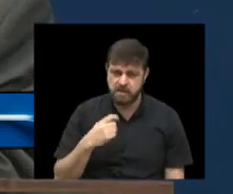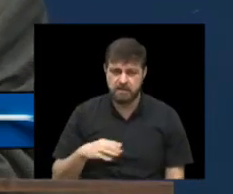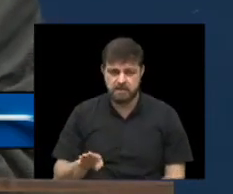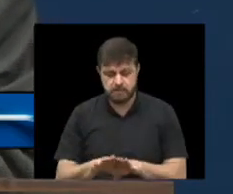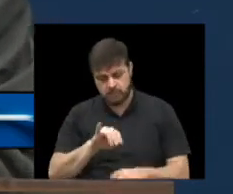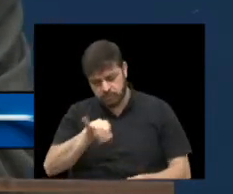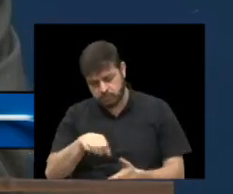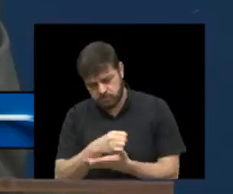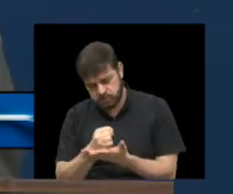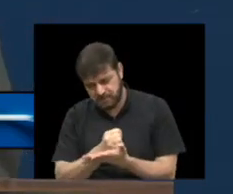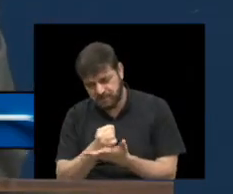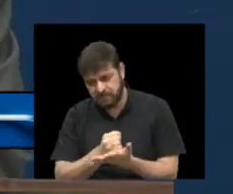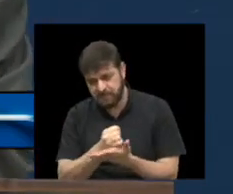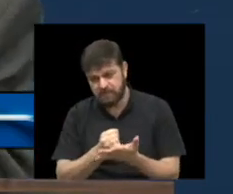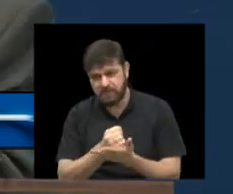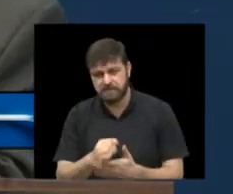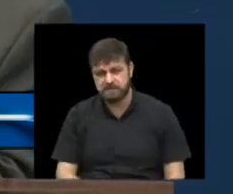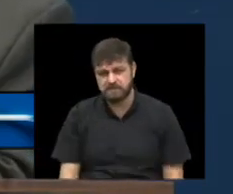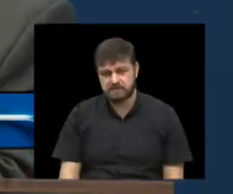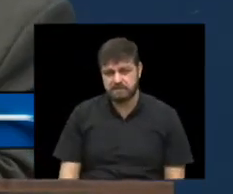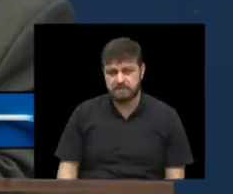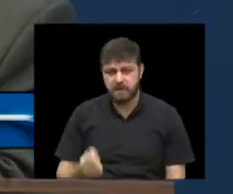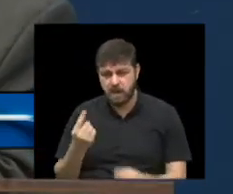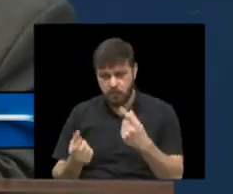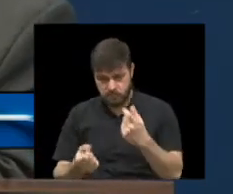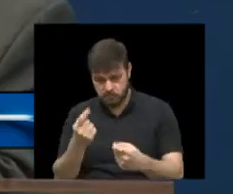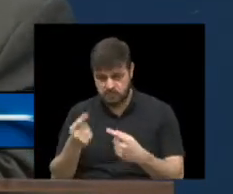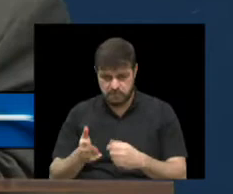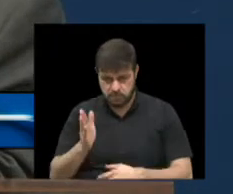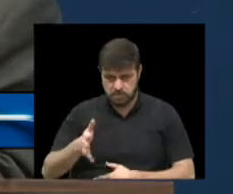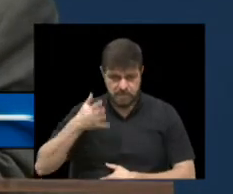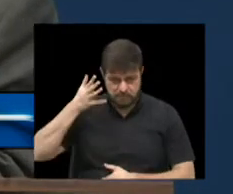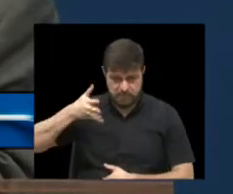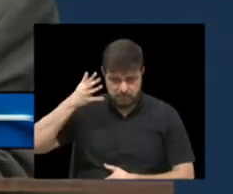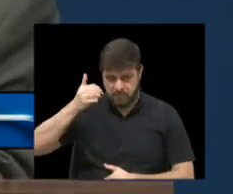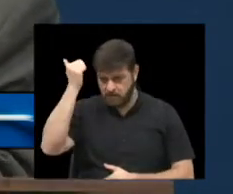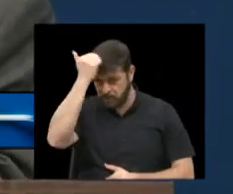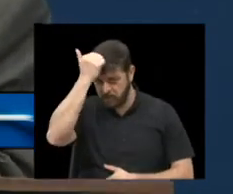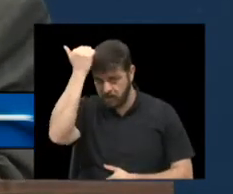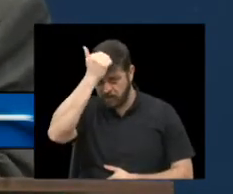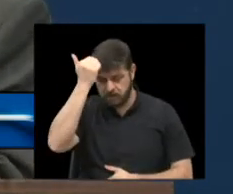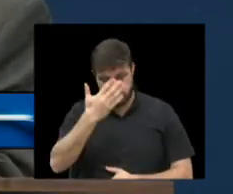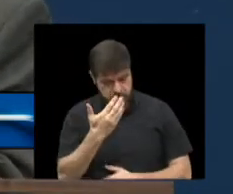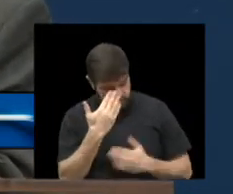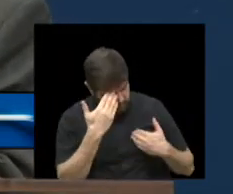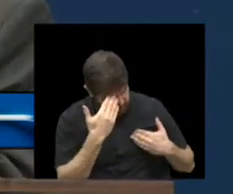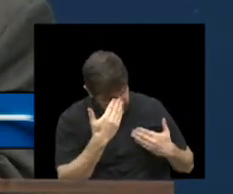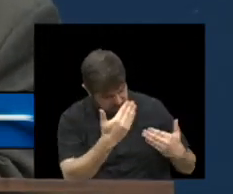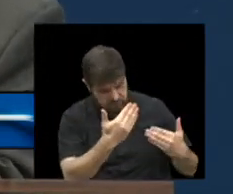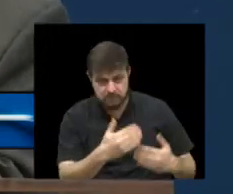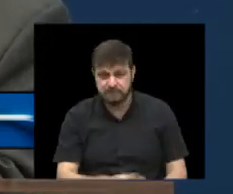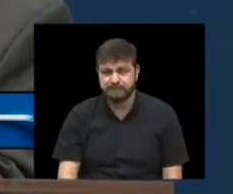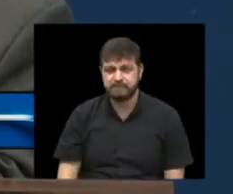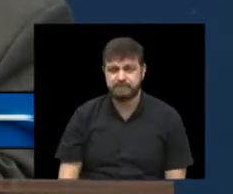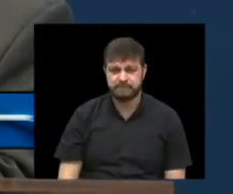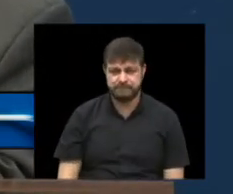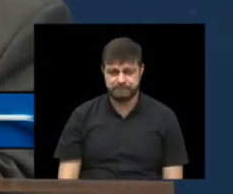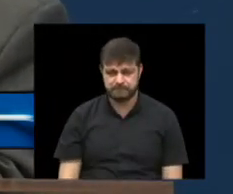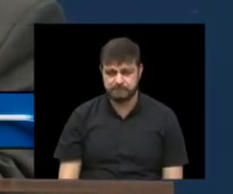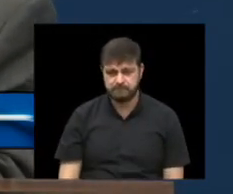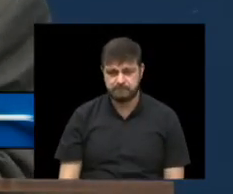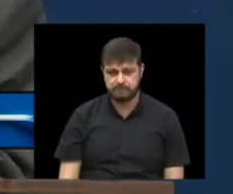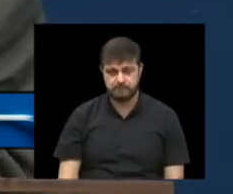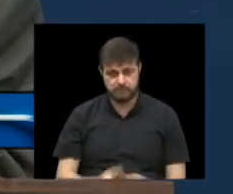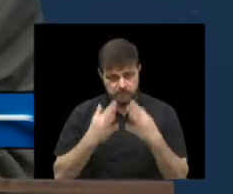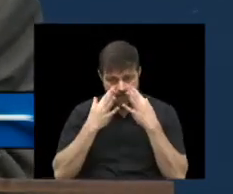vereador Jorge da Farmácia, e alguns que acabaram de falar aí também, vereador Ailton, Ailton da Farmácia. Então, agradecer também a atenção